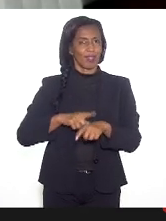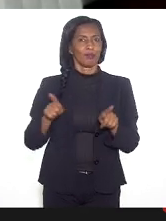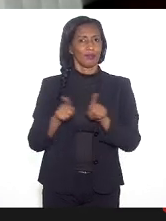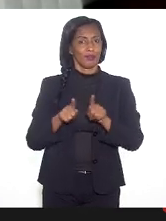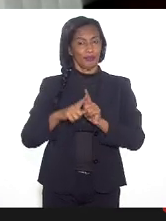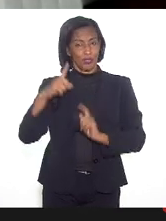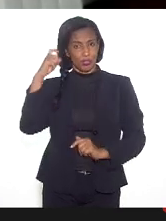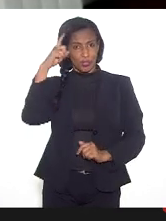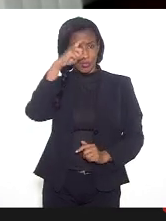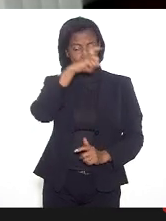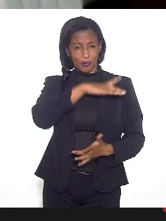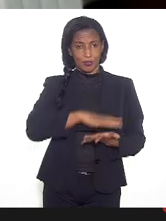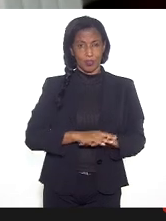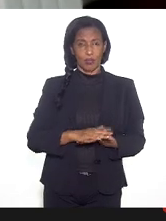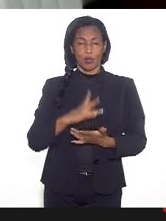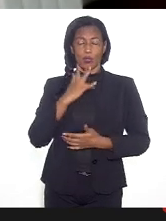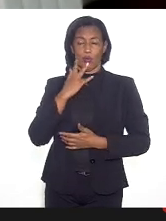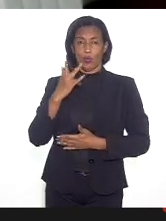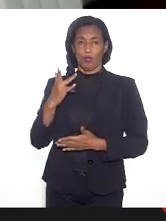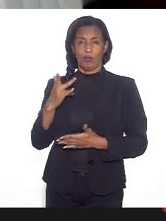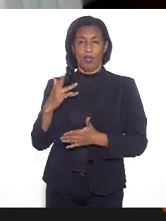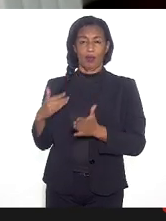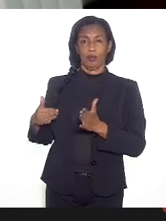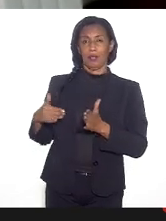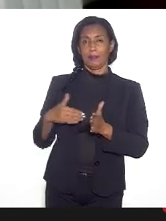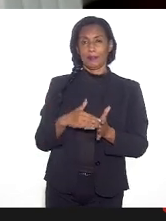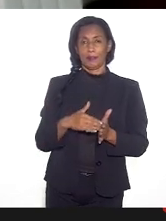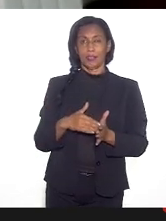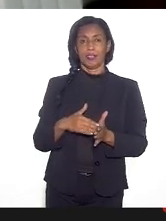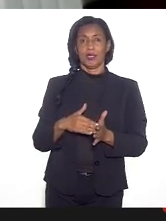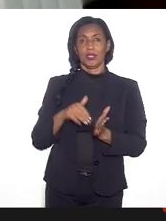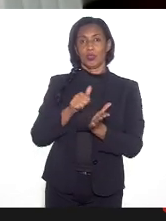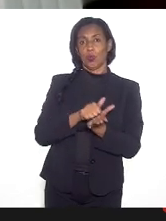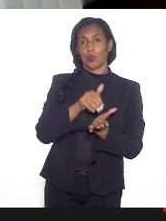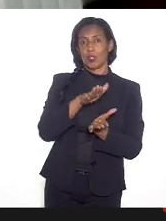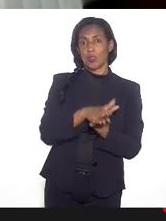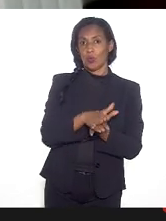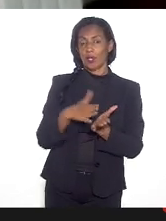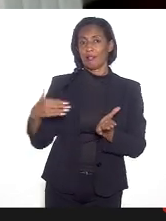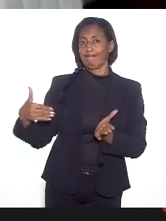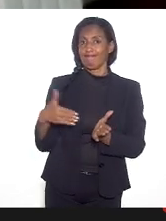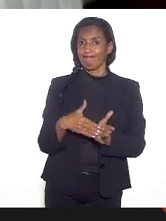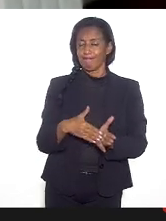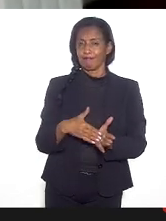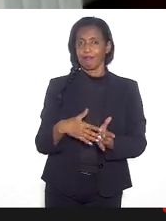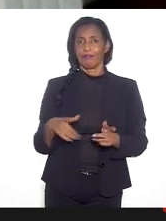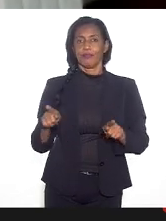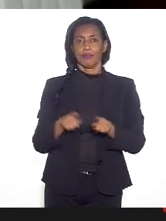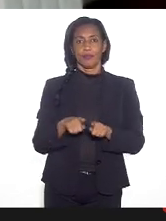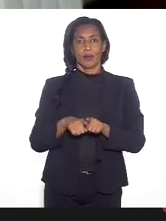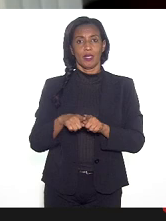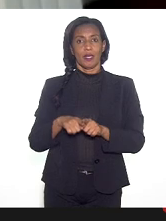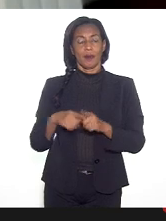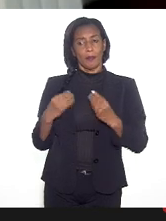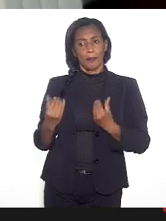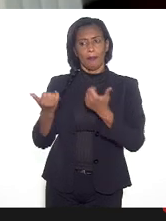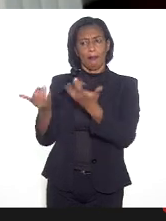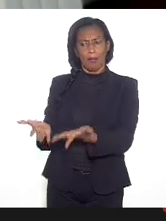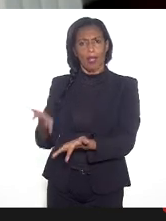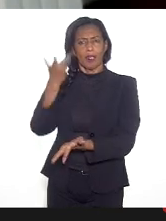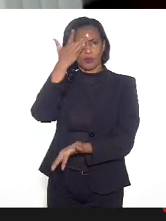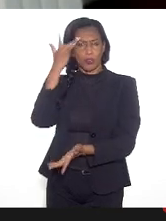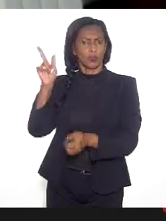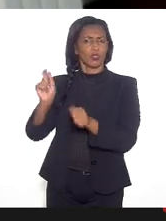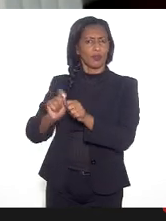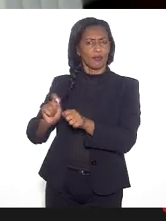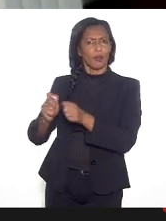que diz respeito às limitações e às consequências dessas limitações para as pessoas que fazem esses